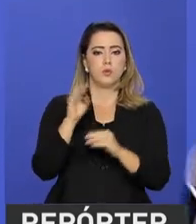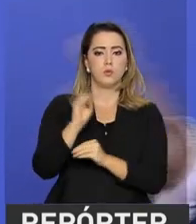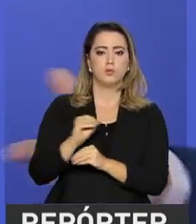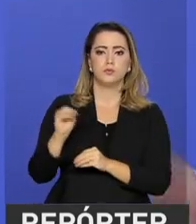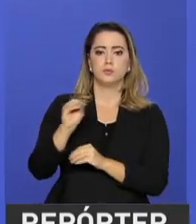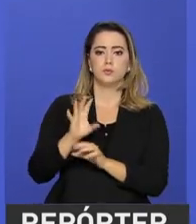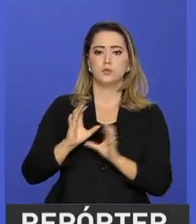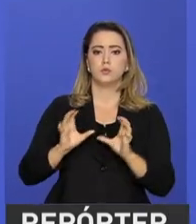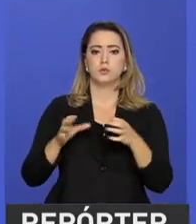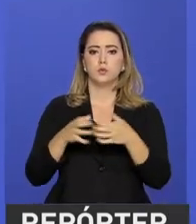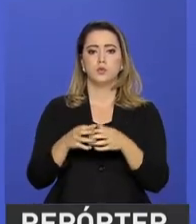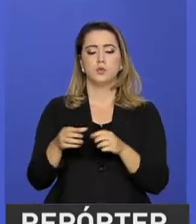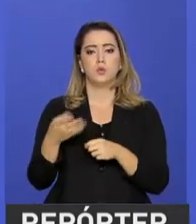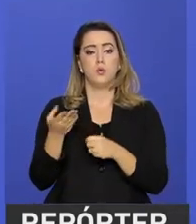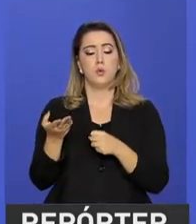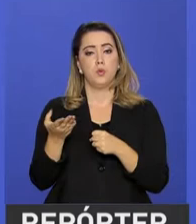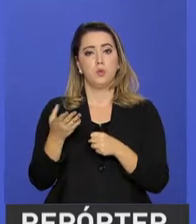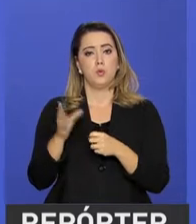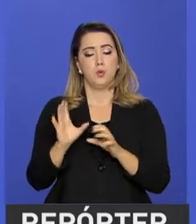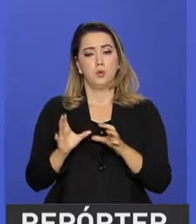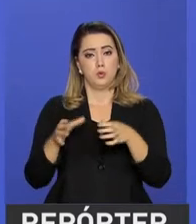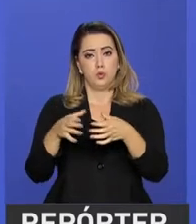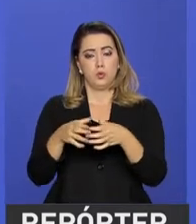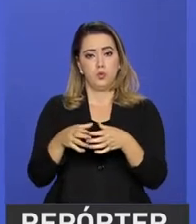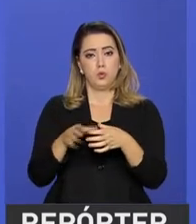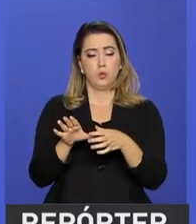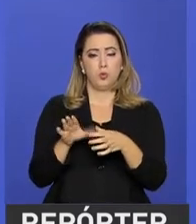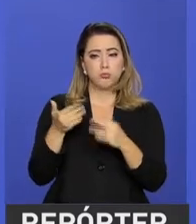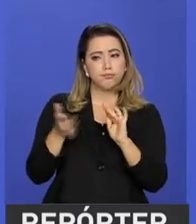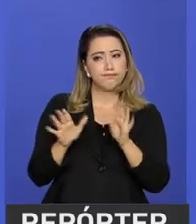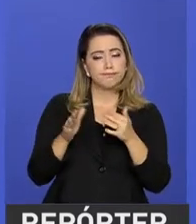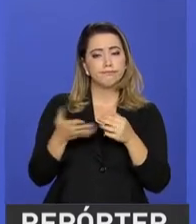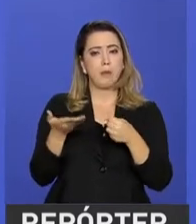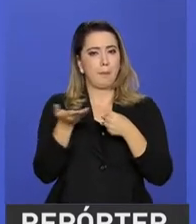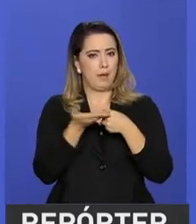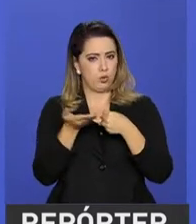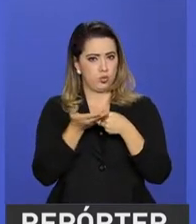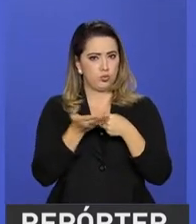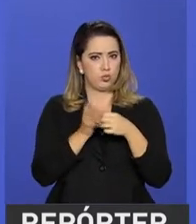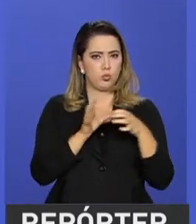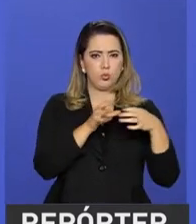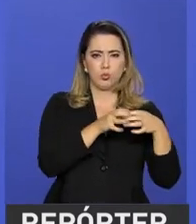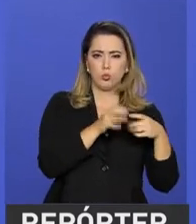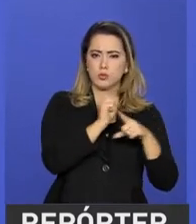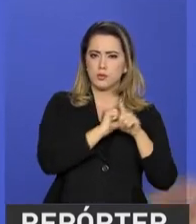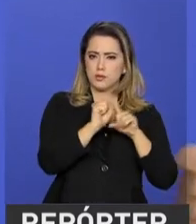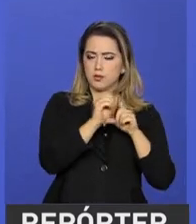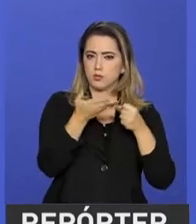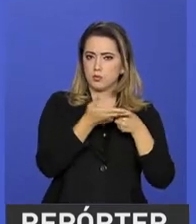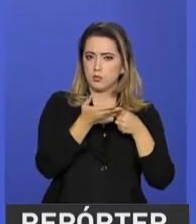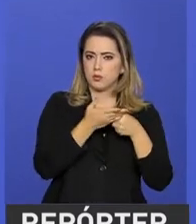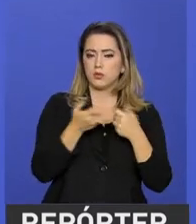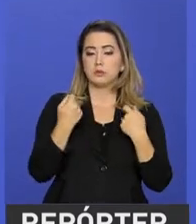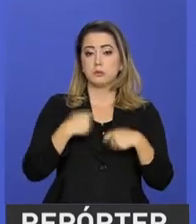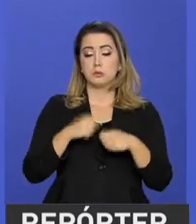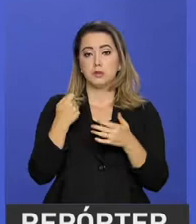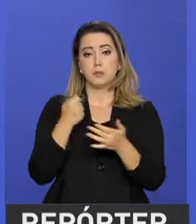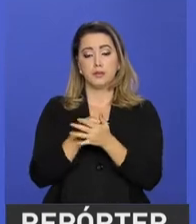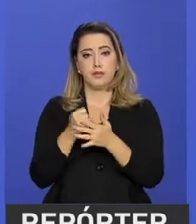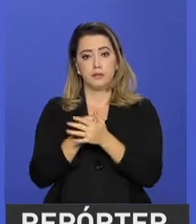parcela da classe média que muitas vezes cursando a universidade ou faculdade privada e não tem como bancar